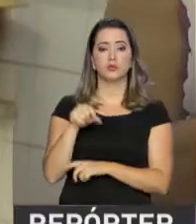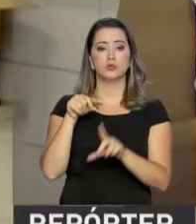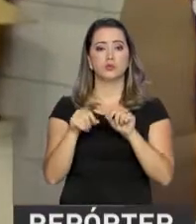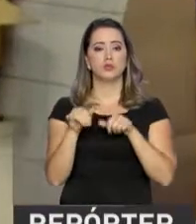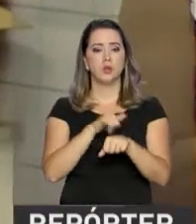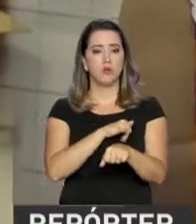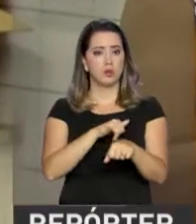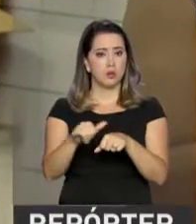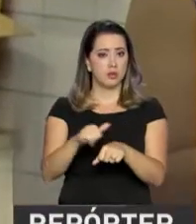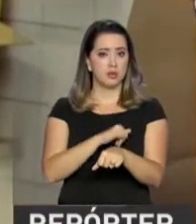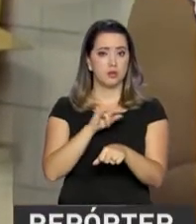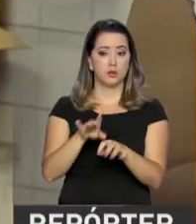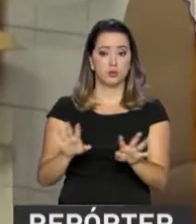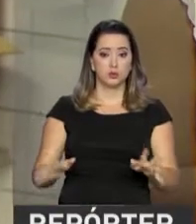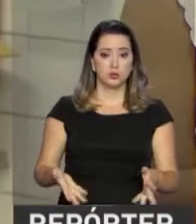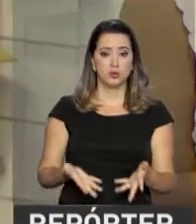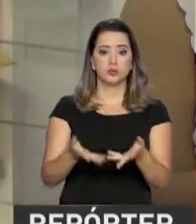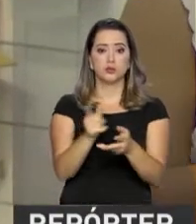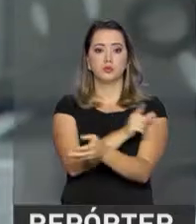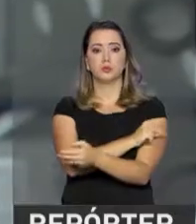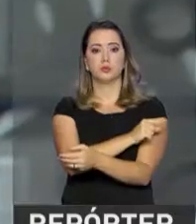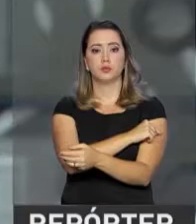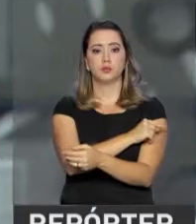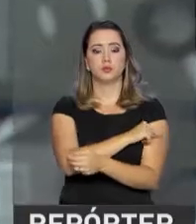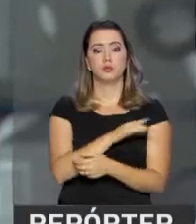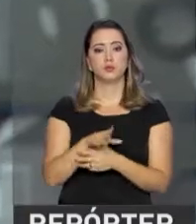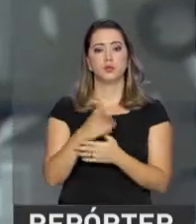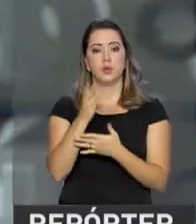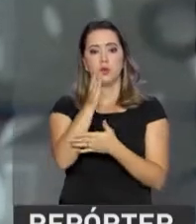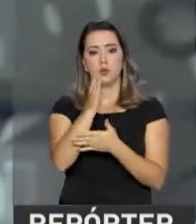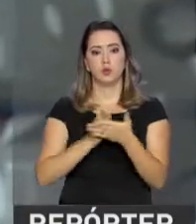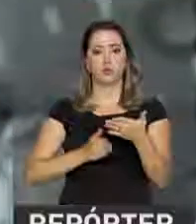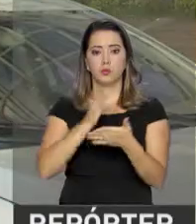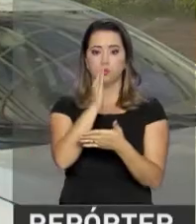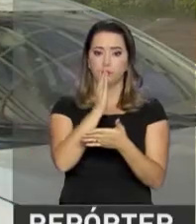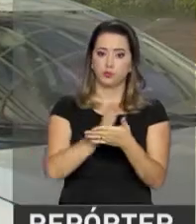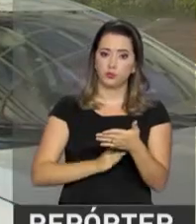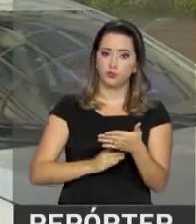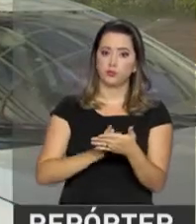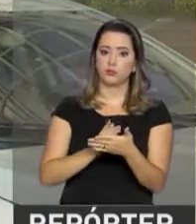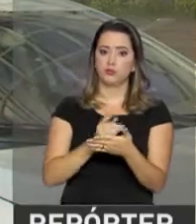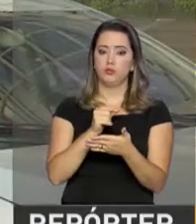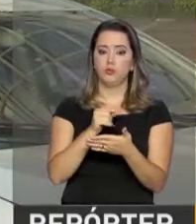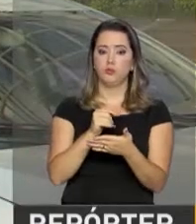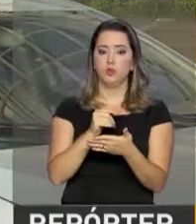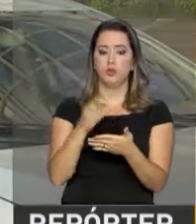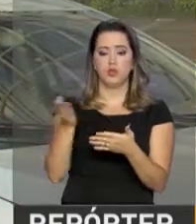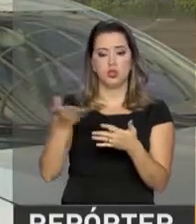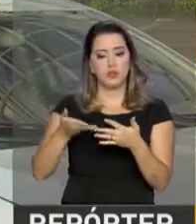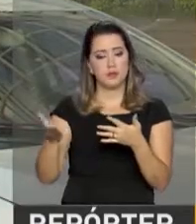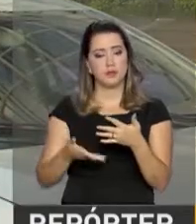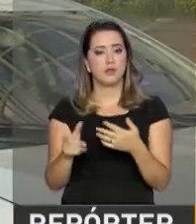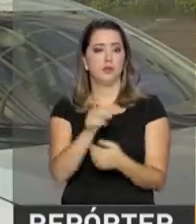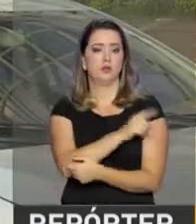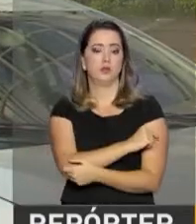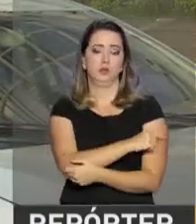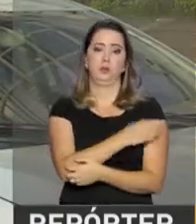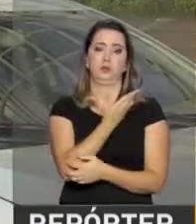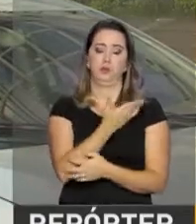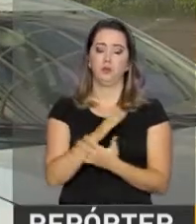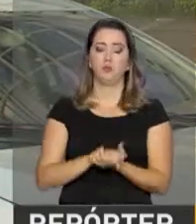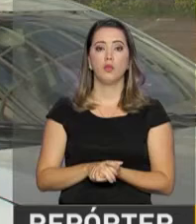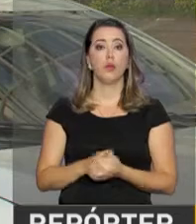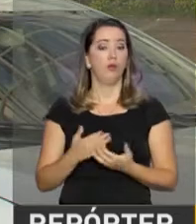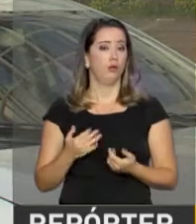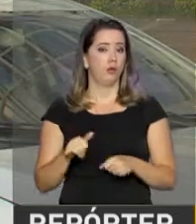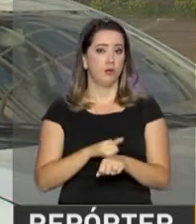como a intensificação de vacinação e o fracionamento de doses segundo o ministério da saúde as estratégias estão de